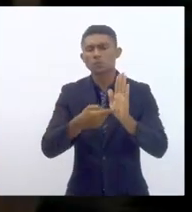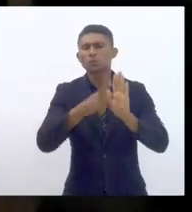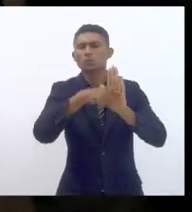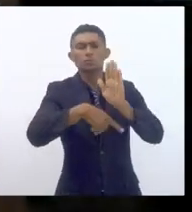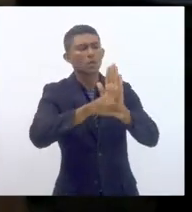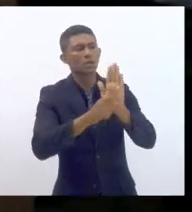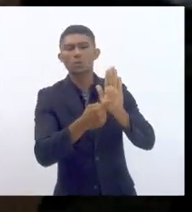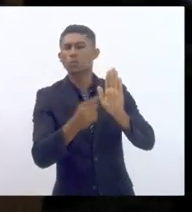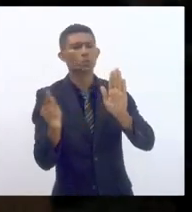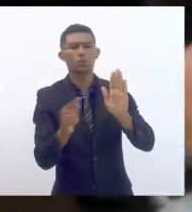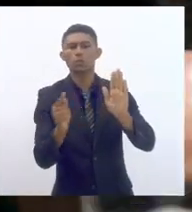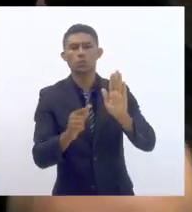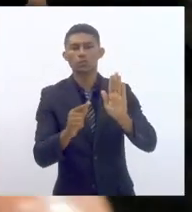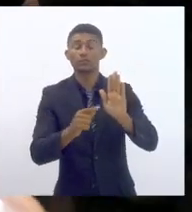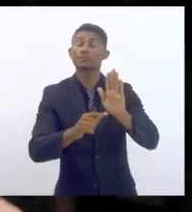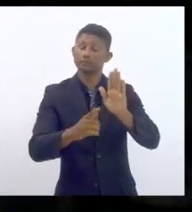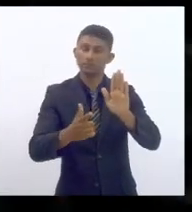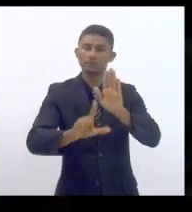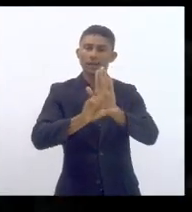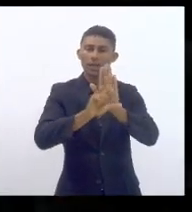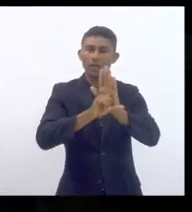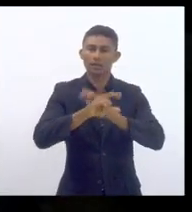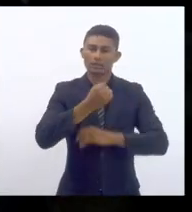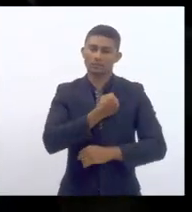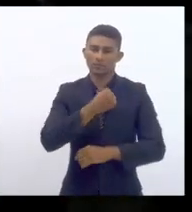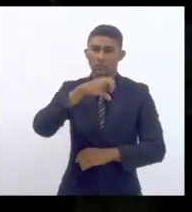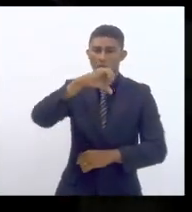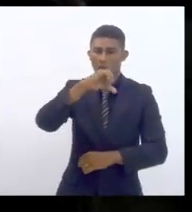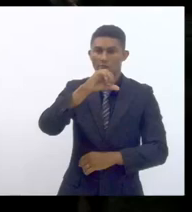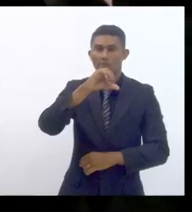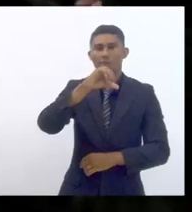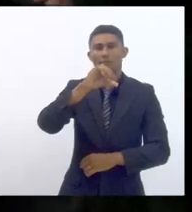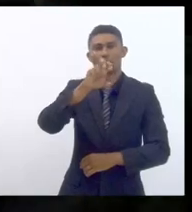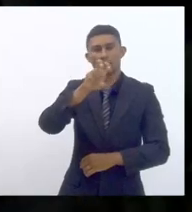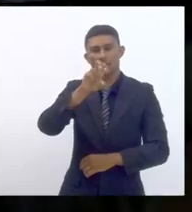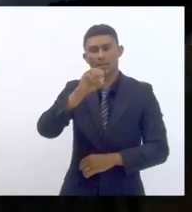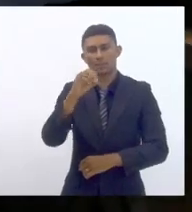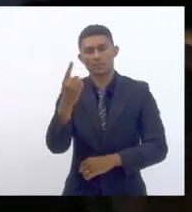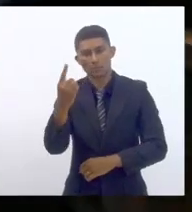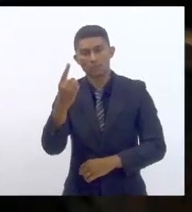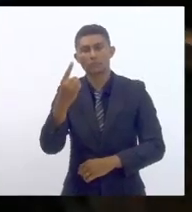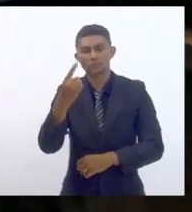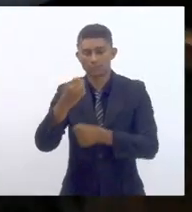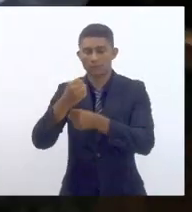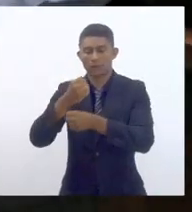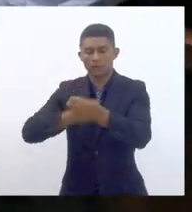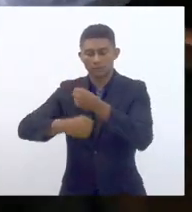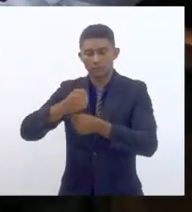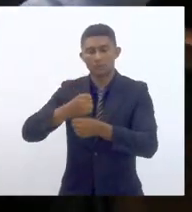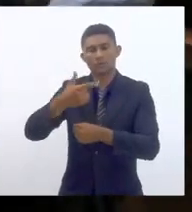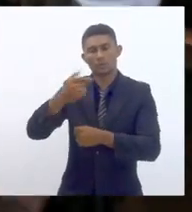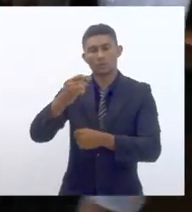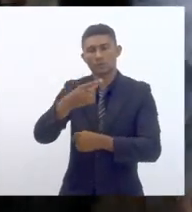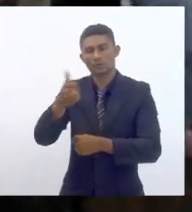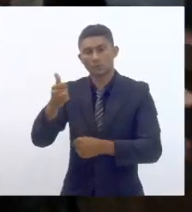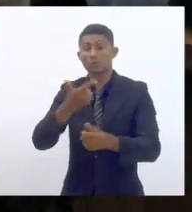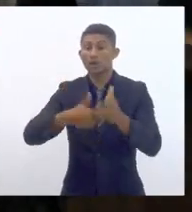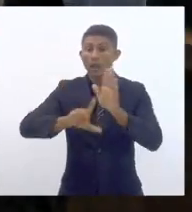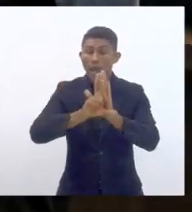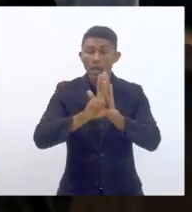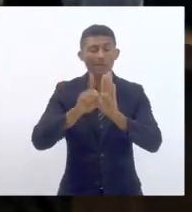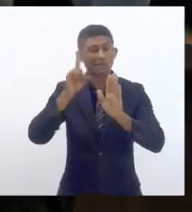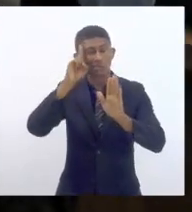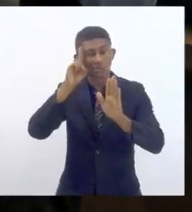a vigência da lei 9.501 de 2021 pelo tempo